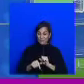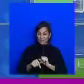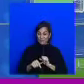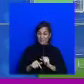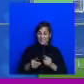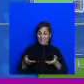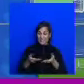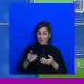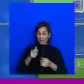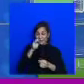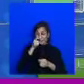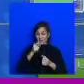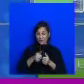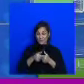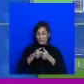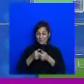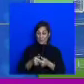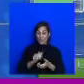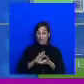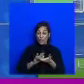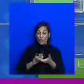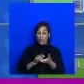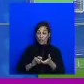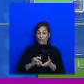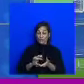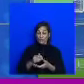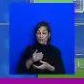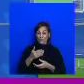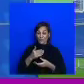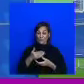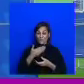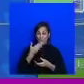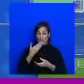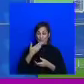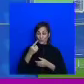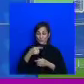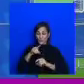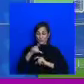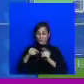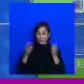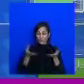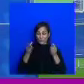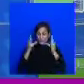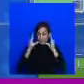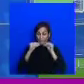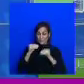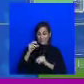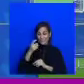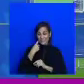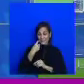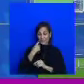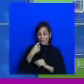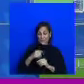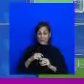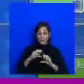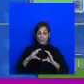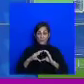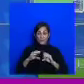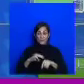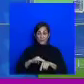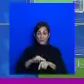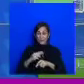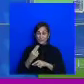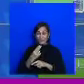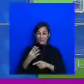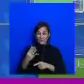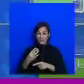7. Agora você conferindo Loto Fácil, o último sorteio desta sexta-feira. Bola marrom, número 24.